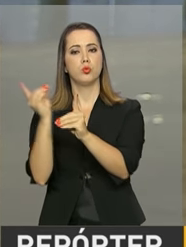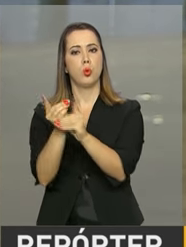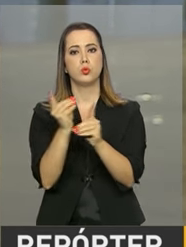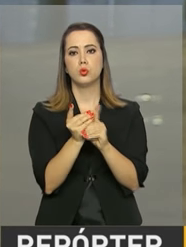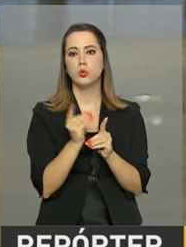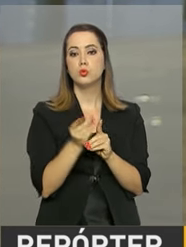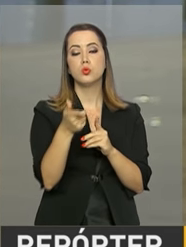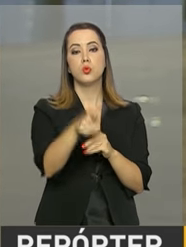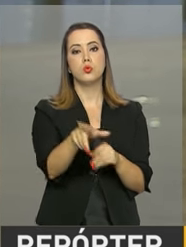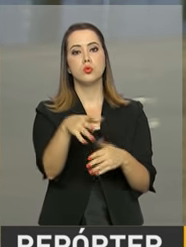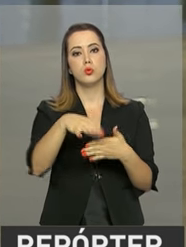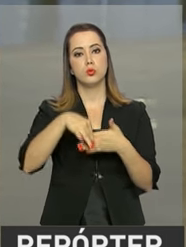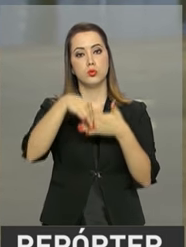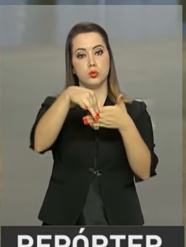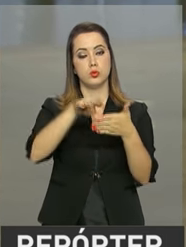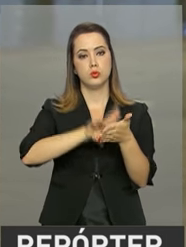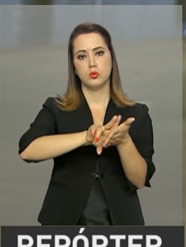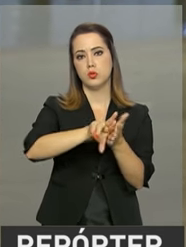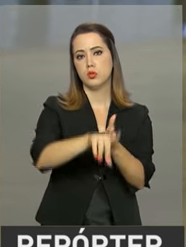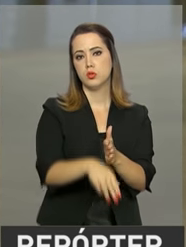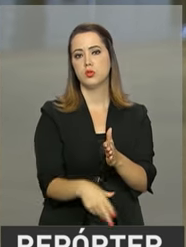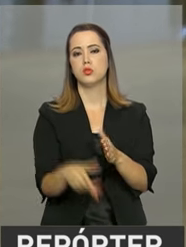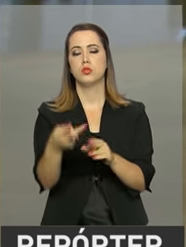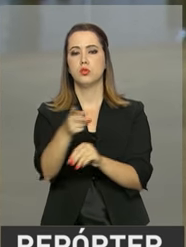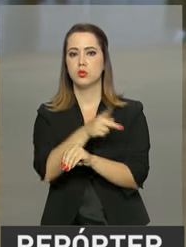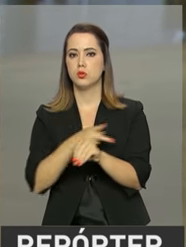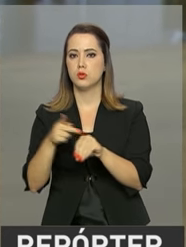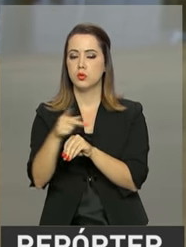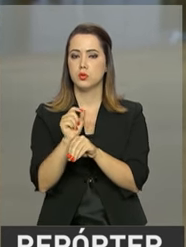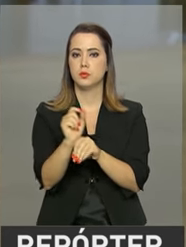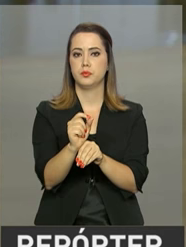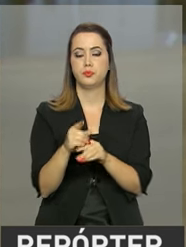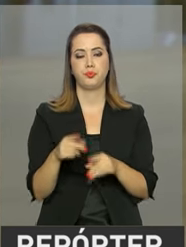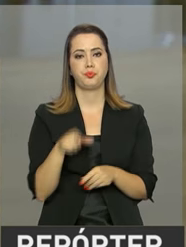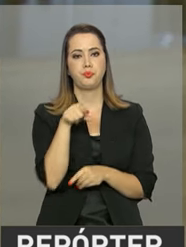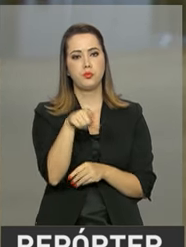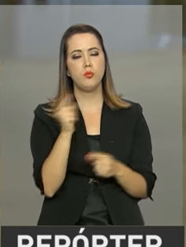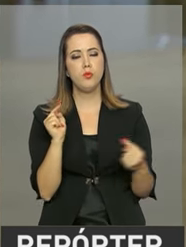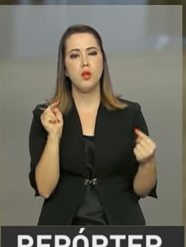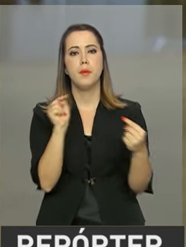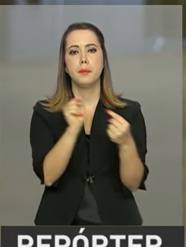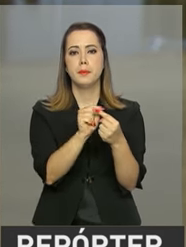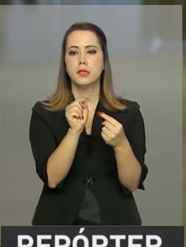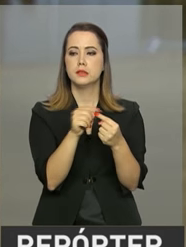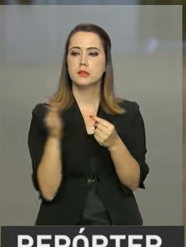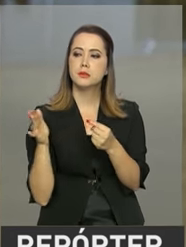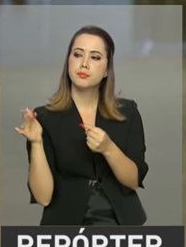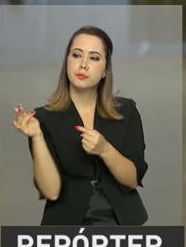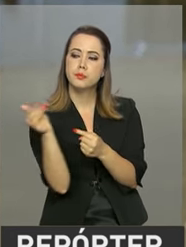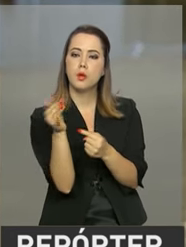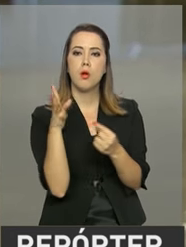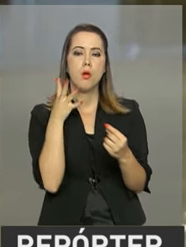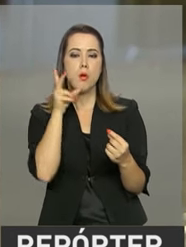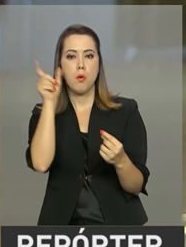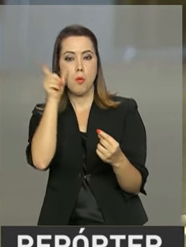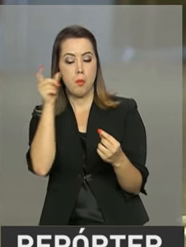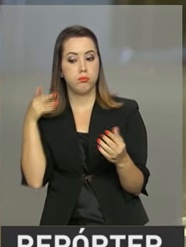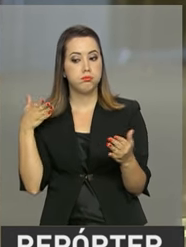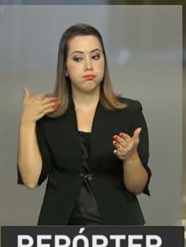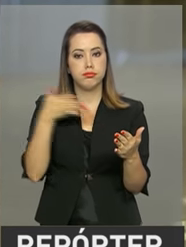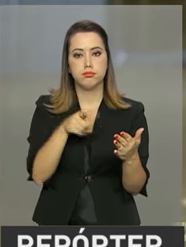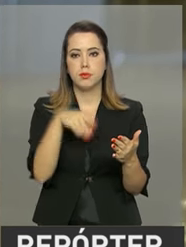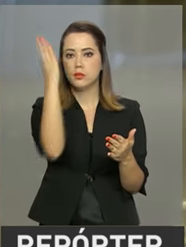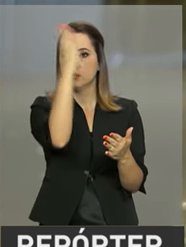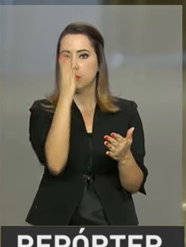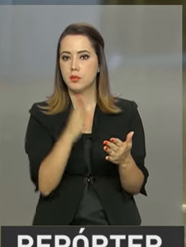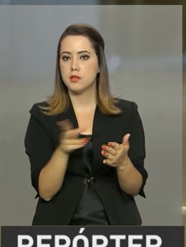bilaterais com lideranças da Arábia Saudita, Itália, Espanha e Japão. A meta é atrair investimentos para o